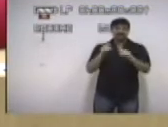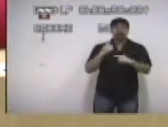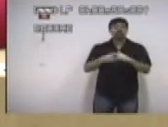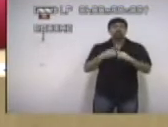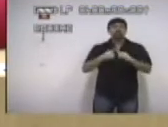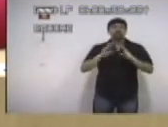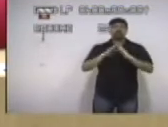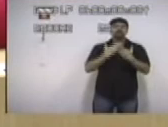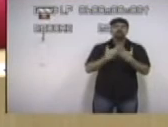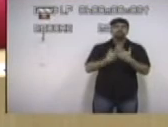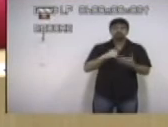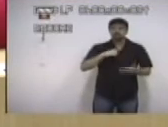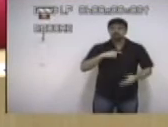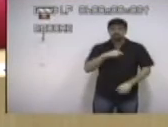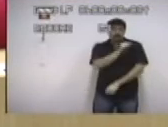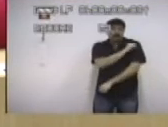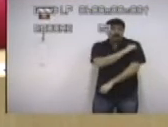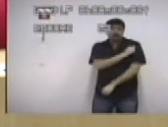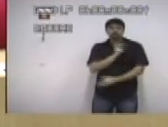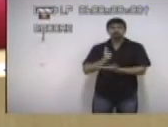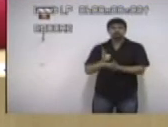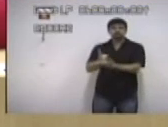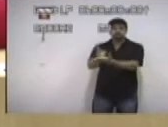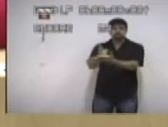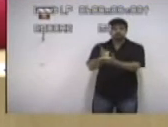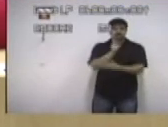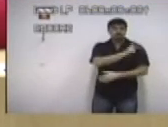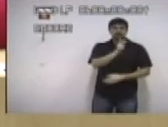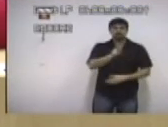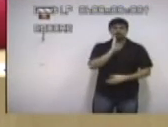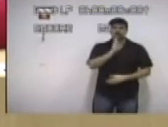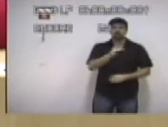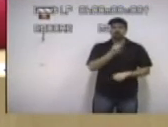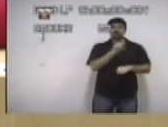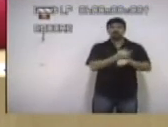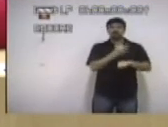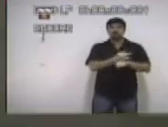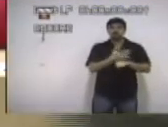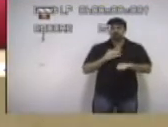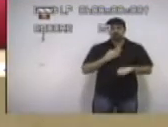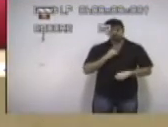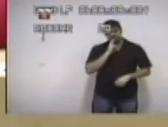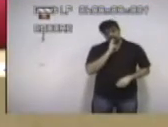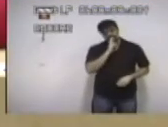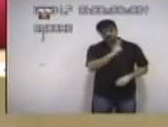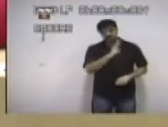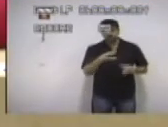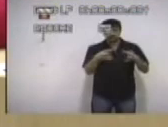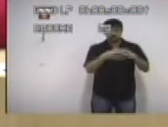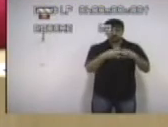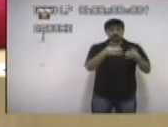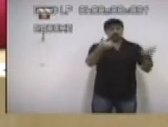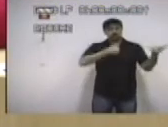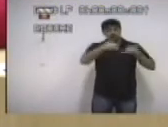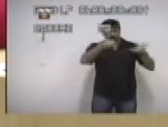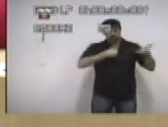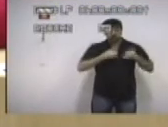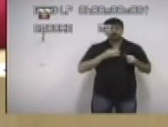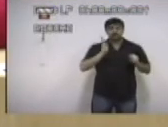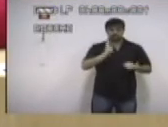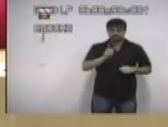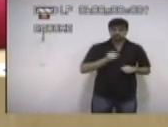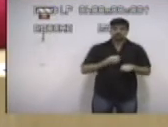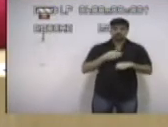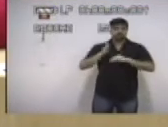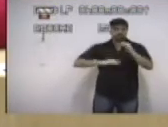para que todas as pessoas todas as monitoras que me procuraram no gabinete tem um ciência que o corri atrás